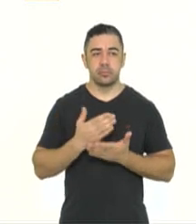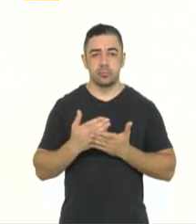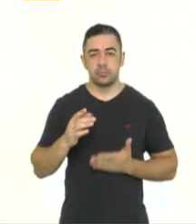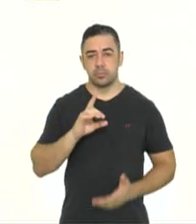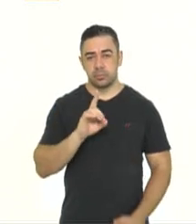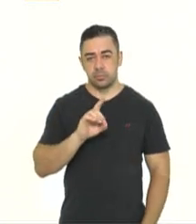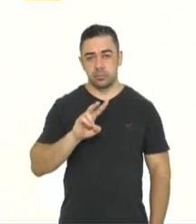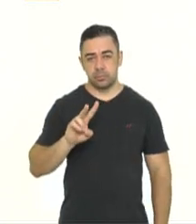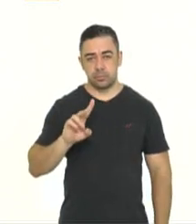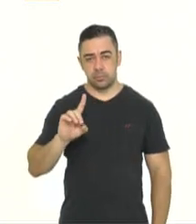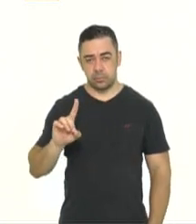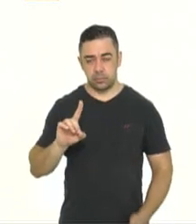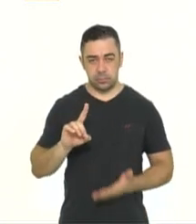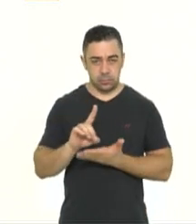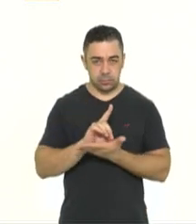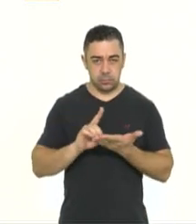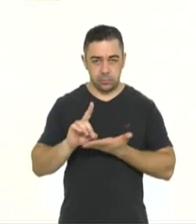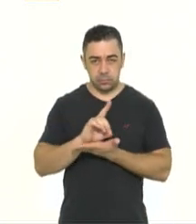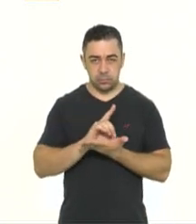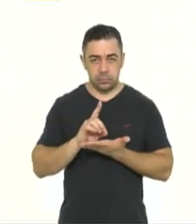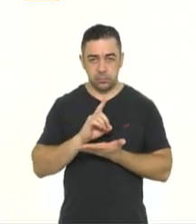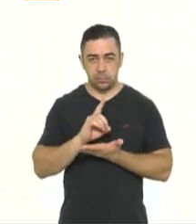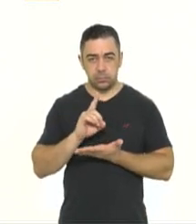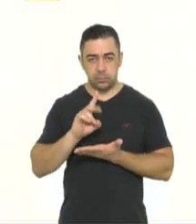DVD. E o DVD é de